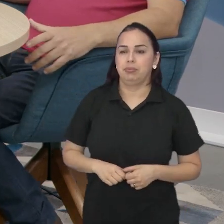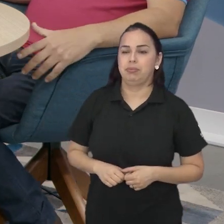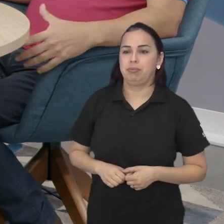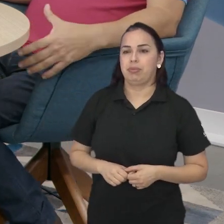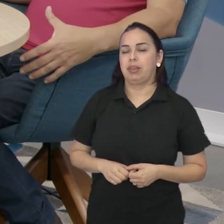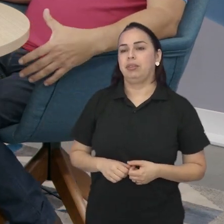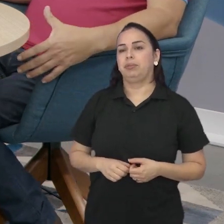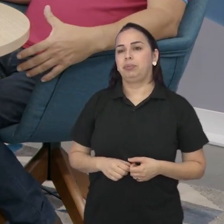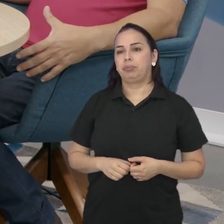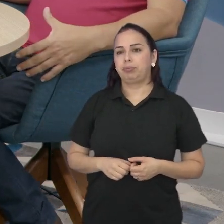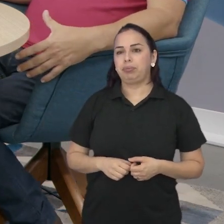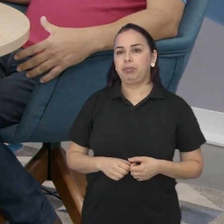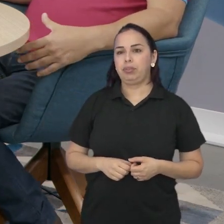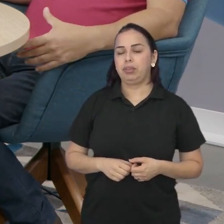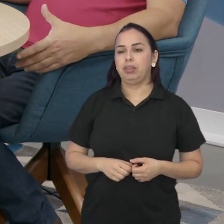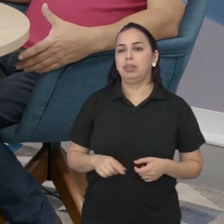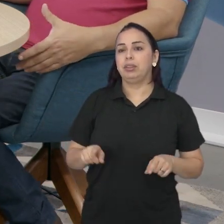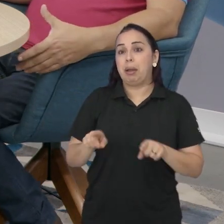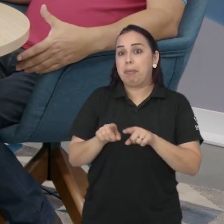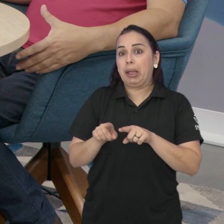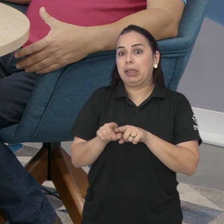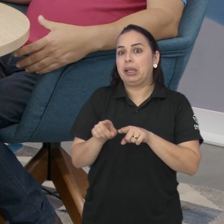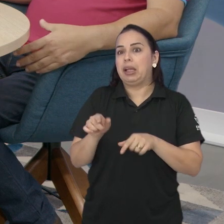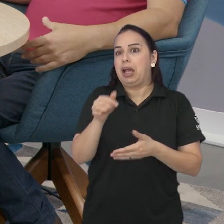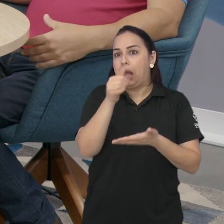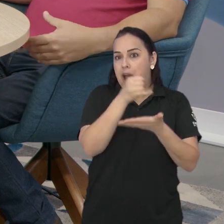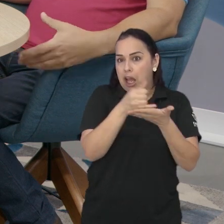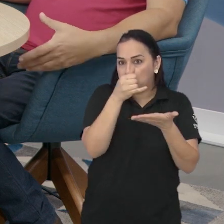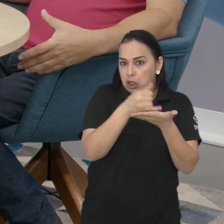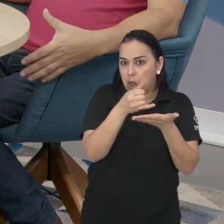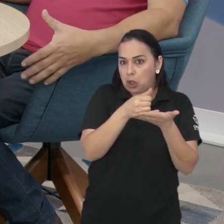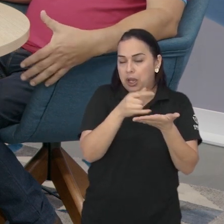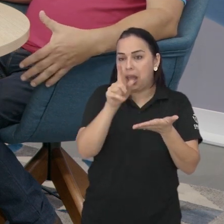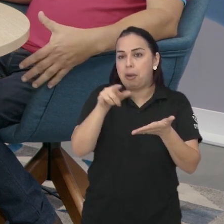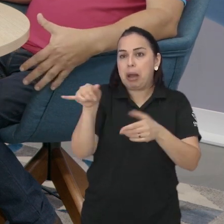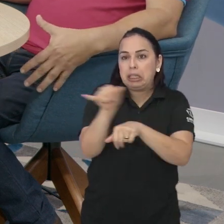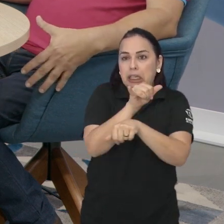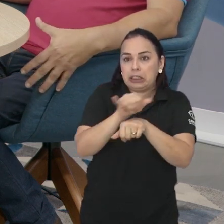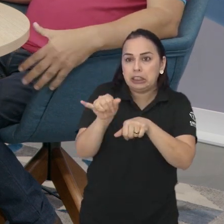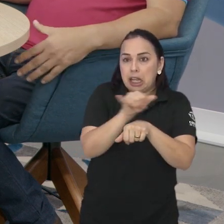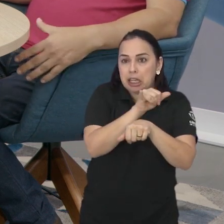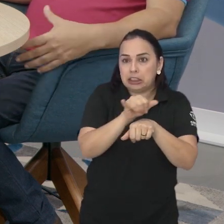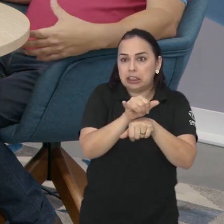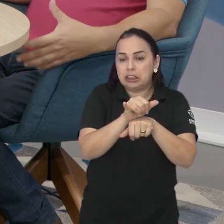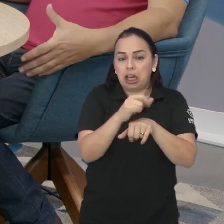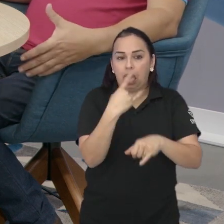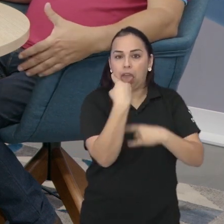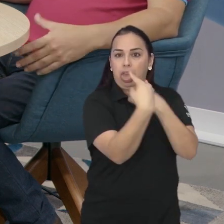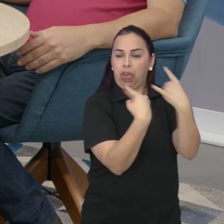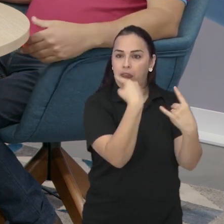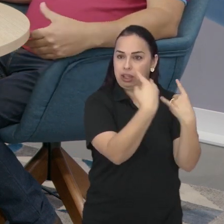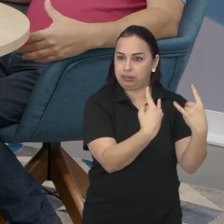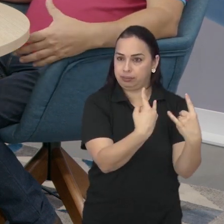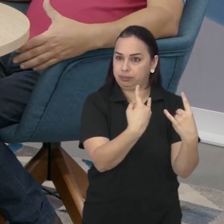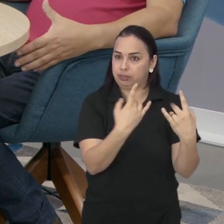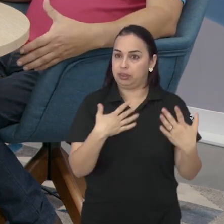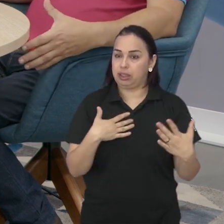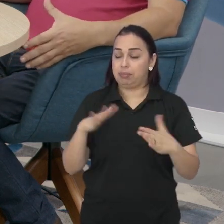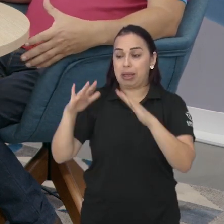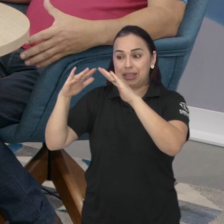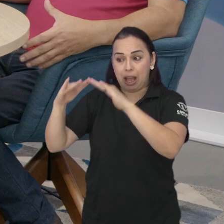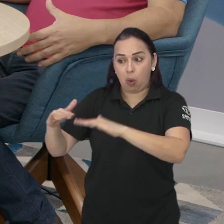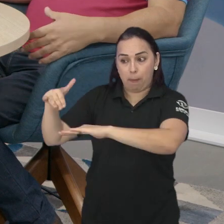uma estratégia de mercado. Sim. De produção de lucro. E quando a gente fala da rua, a gente fala de